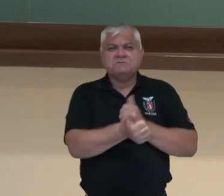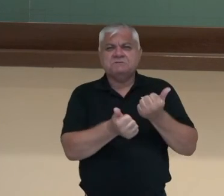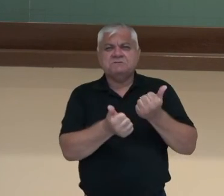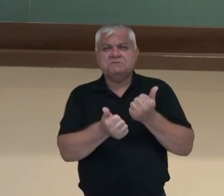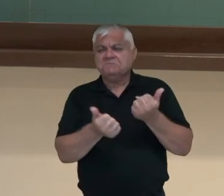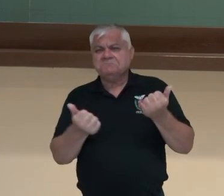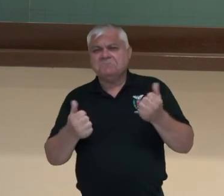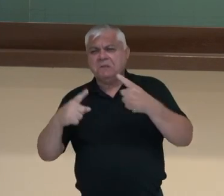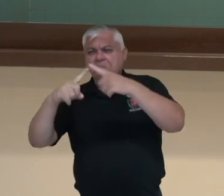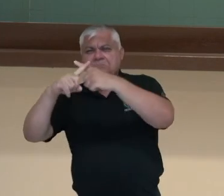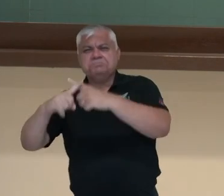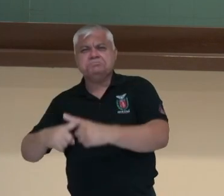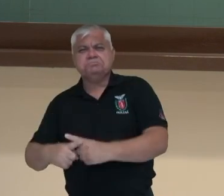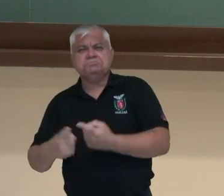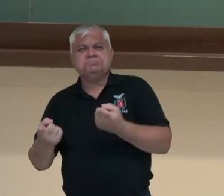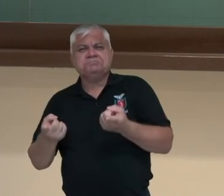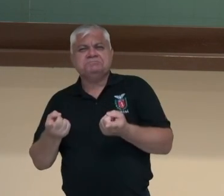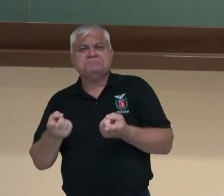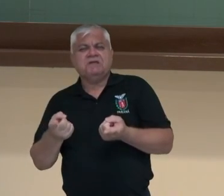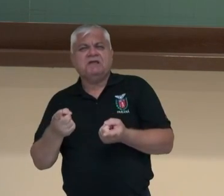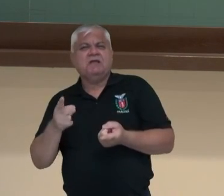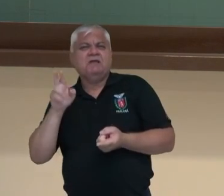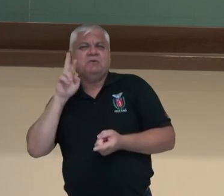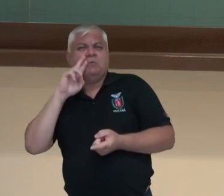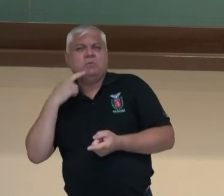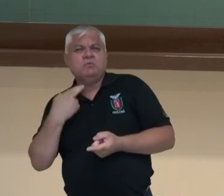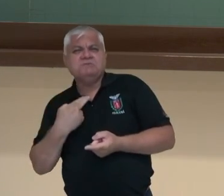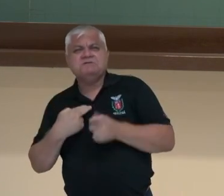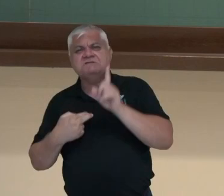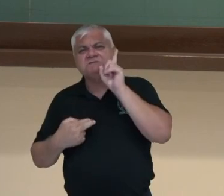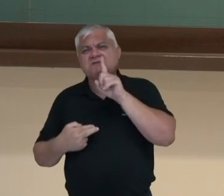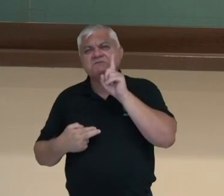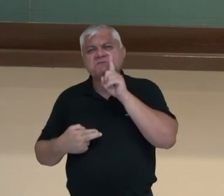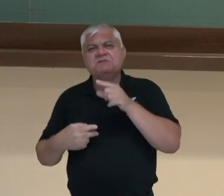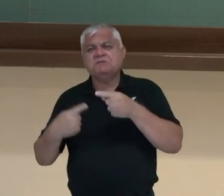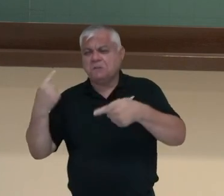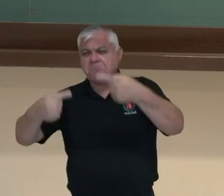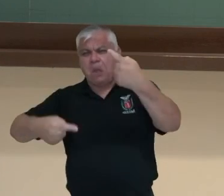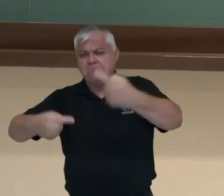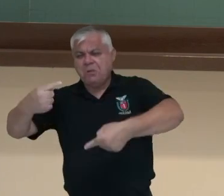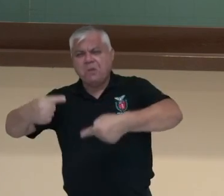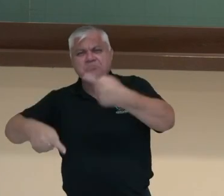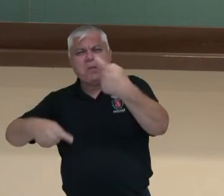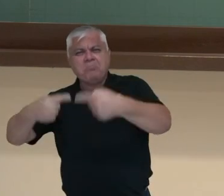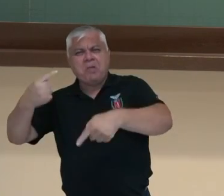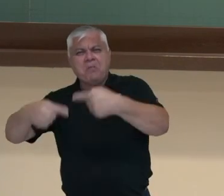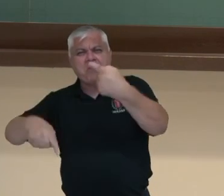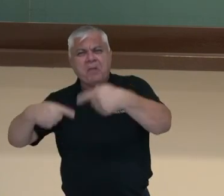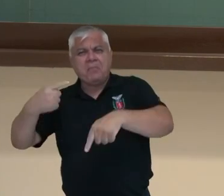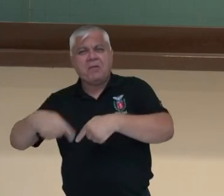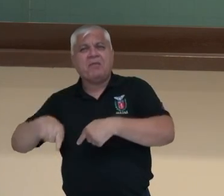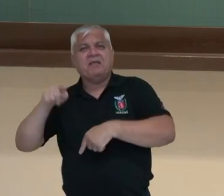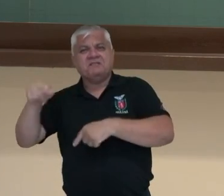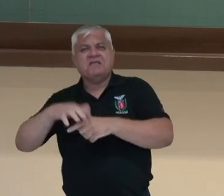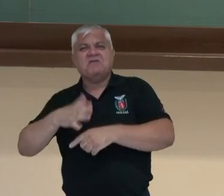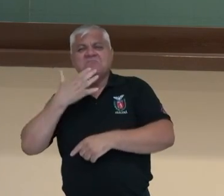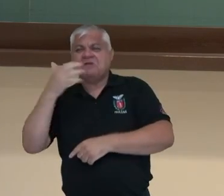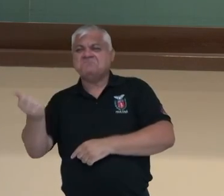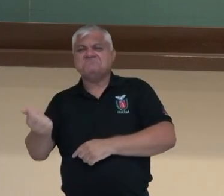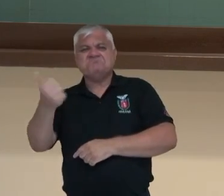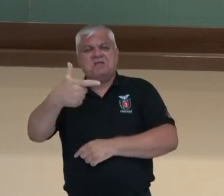do esporte é a Guerra Fria? Vamos relembrar lá, a Guerra Fria tinha a guerra lá e eles queriam ser superiores em